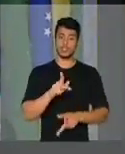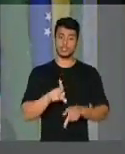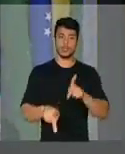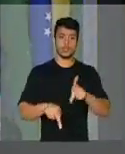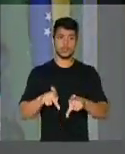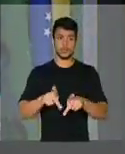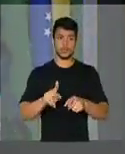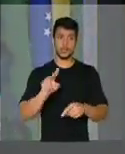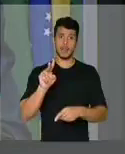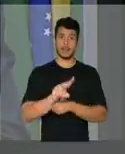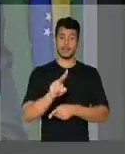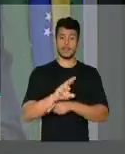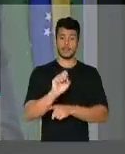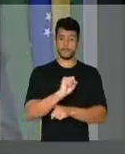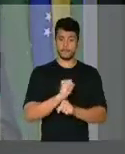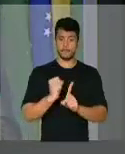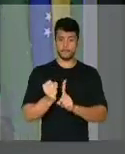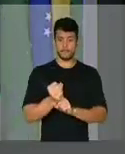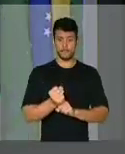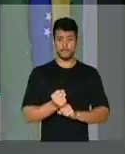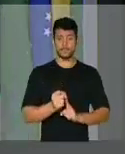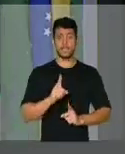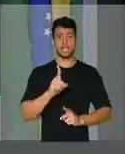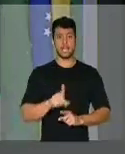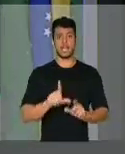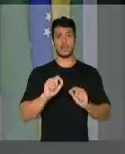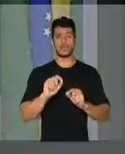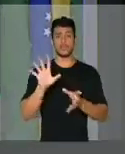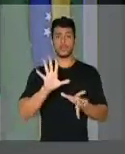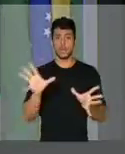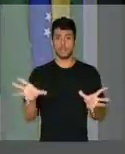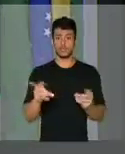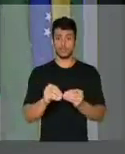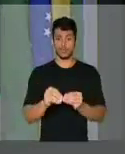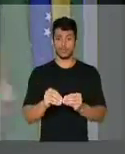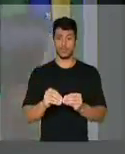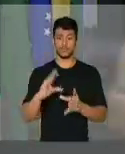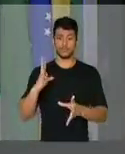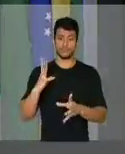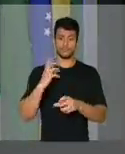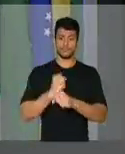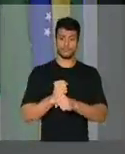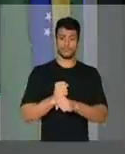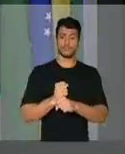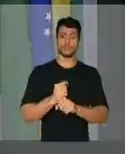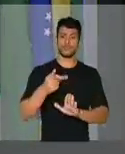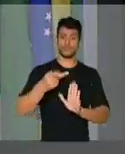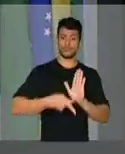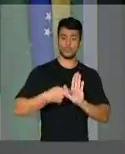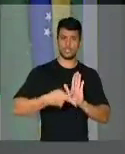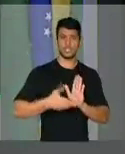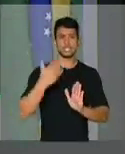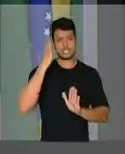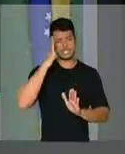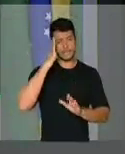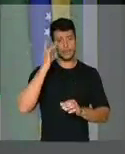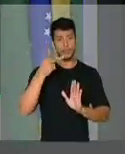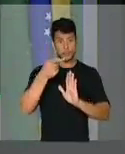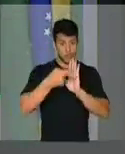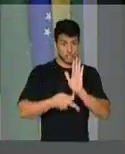defesa social. Essa é a síntese desse projeto extenso, mas que